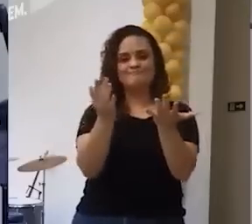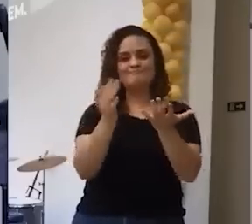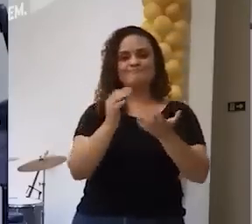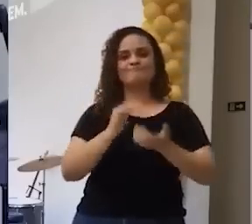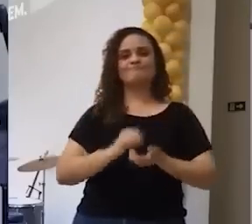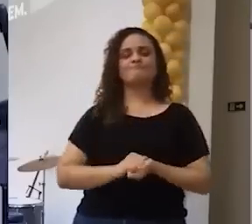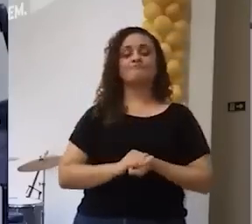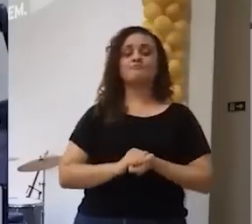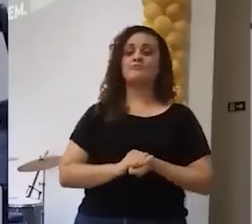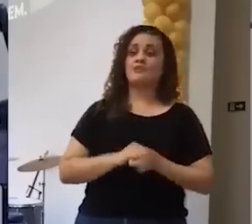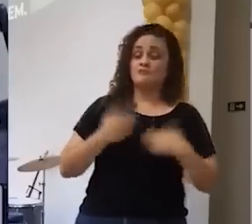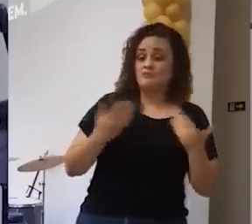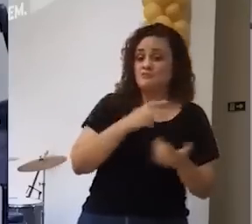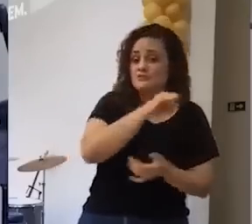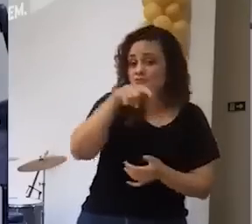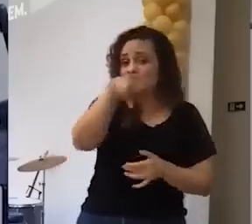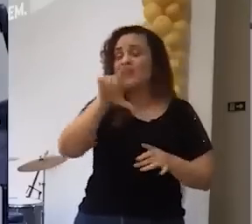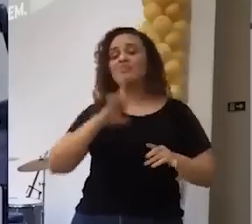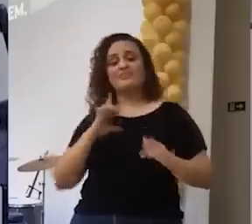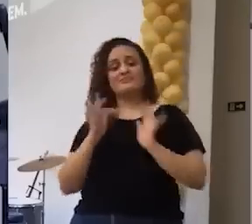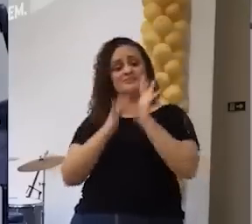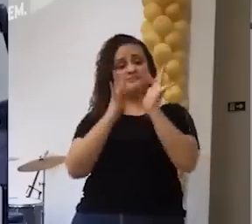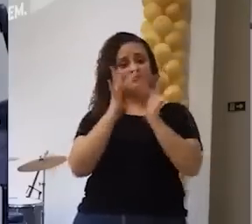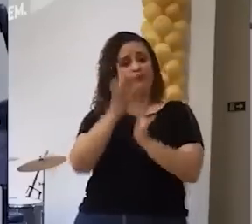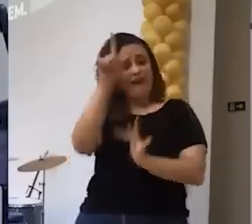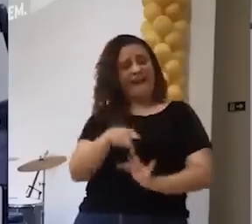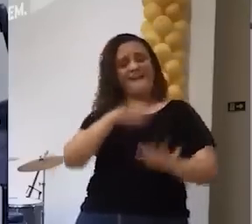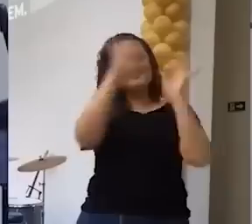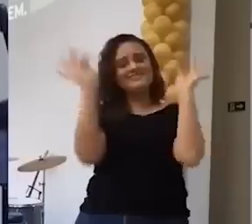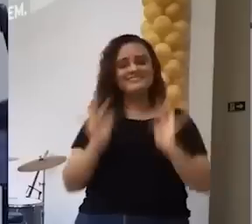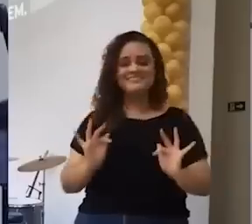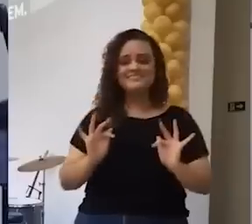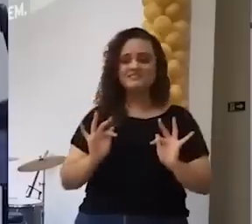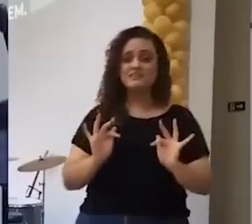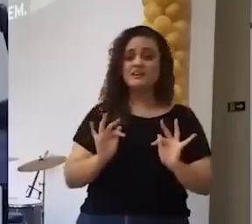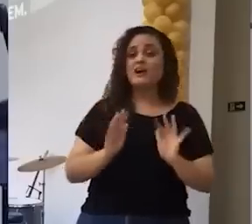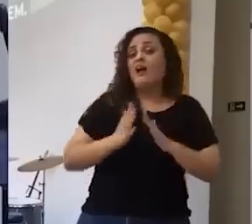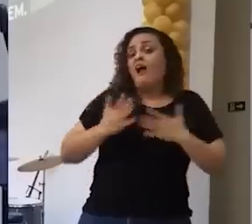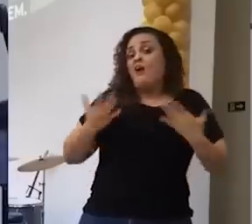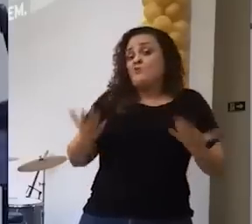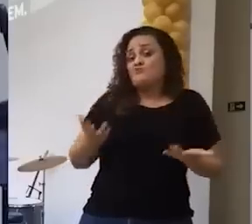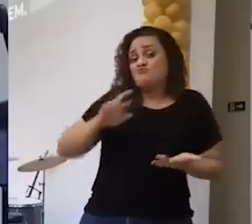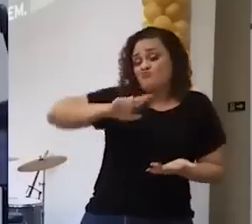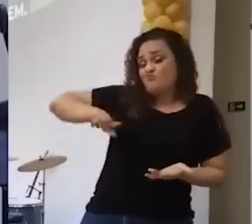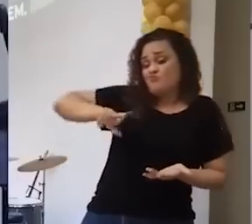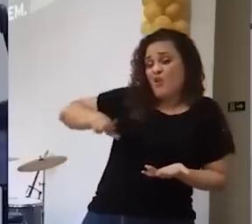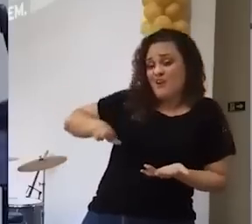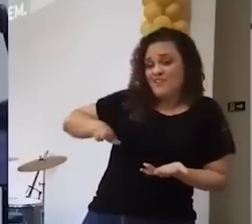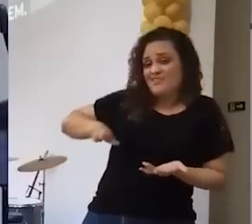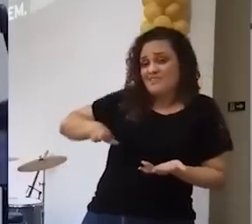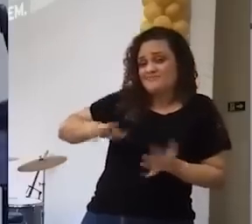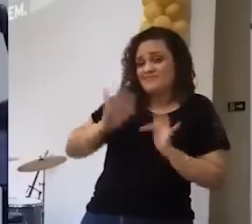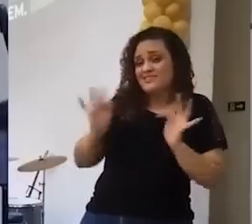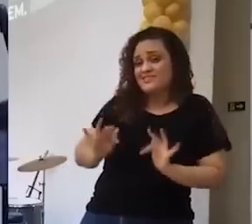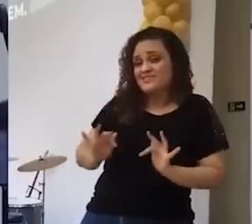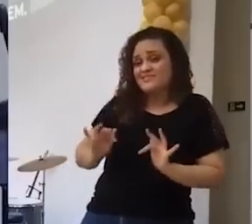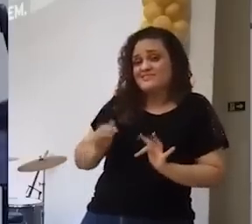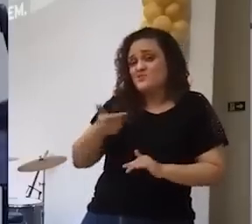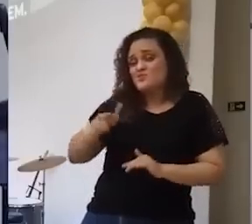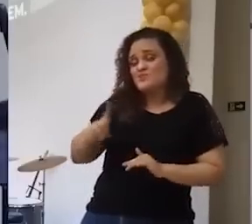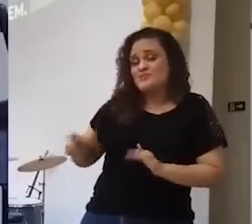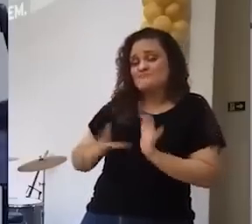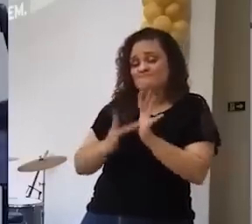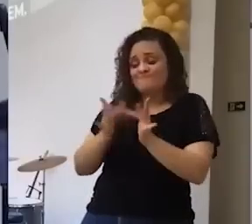Portanto, se você tem Jesus, você é uma pessoa feliz. Se você não tem Jesus, você pode até ter momentos felizes, mas